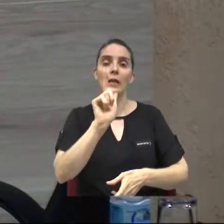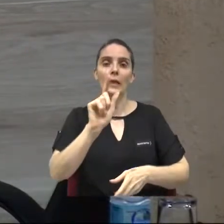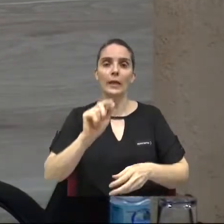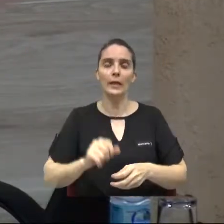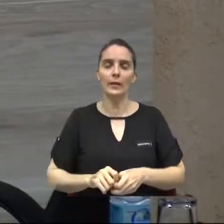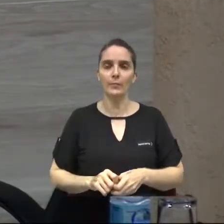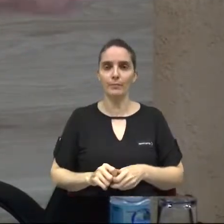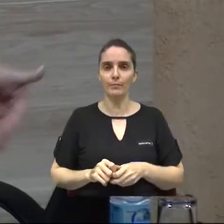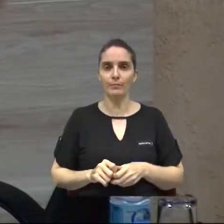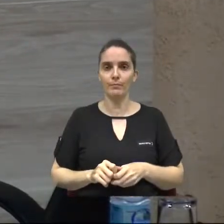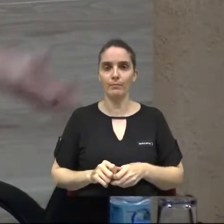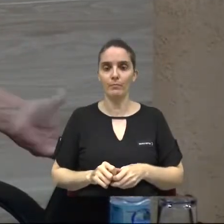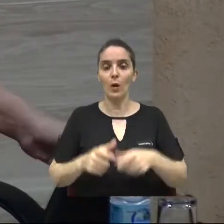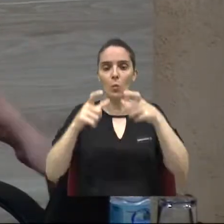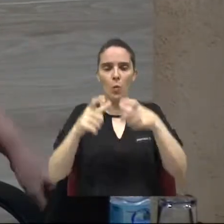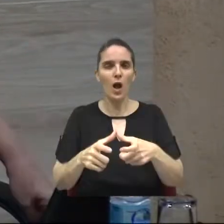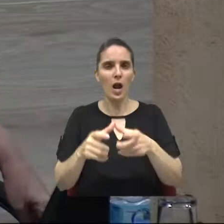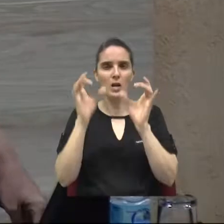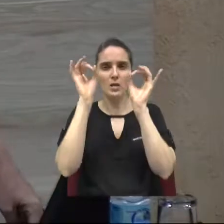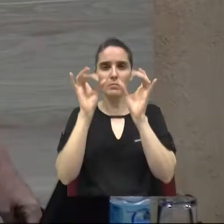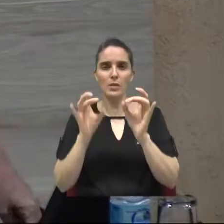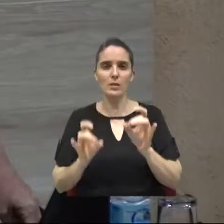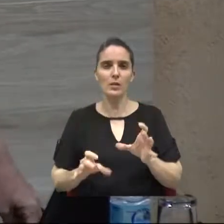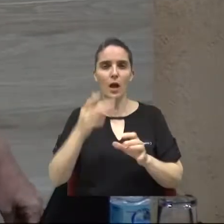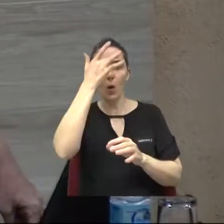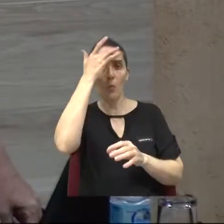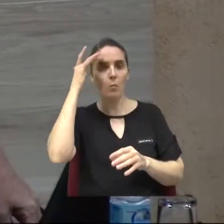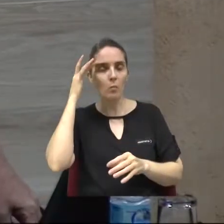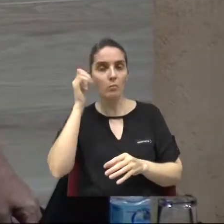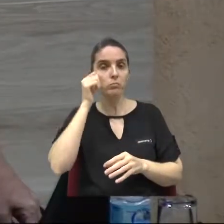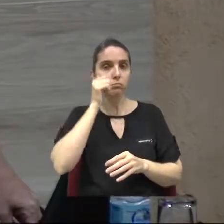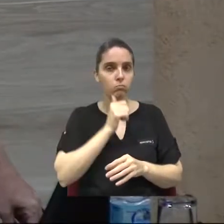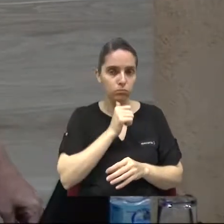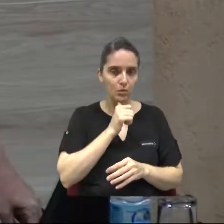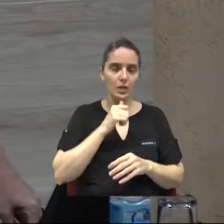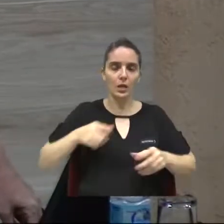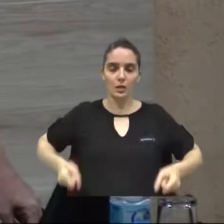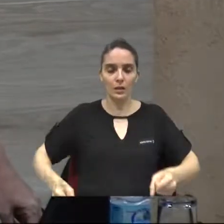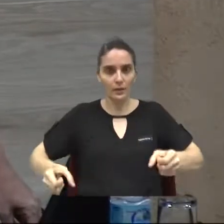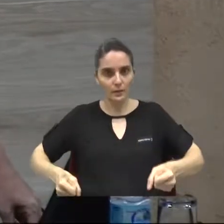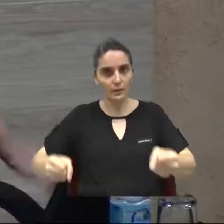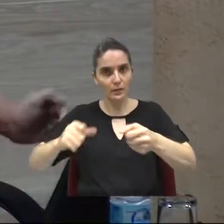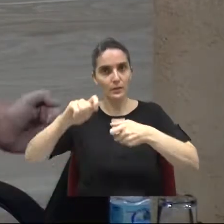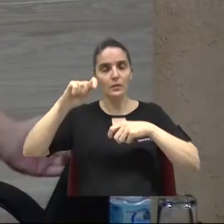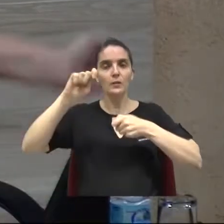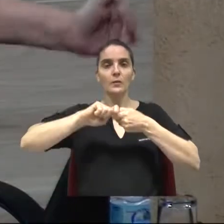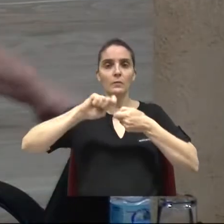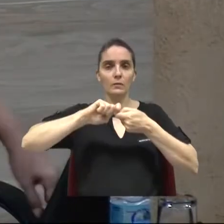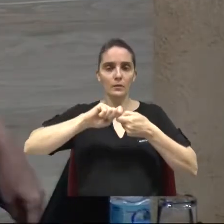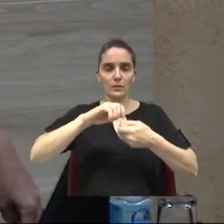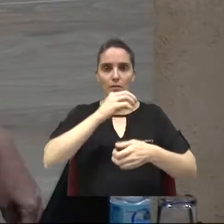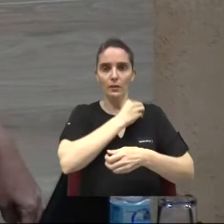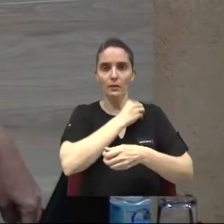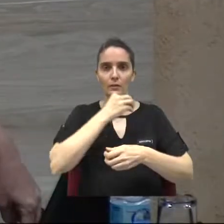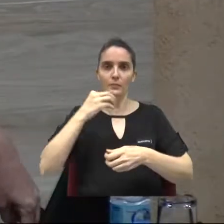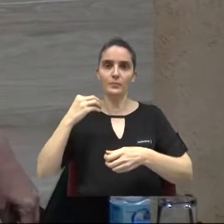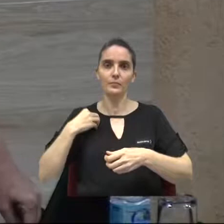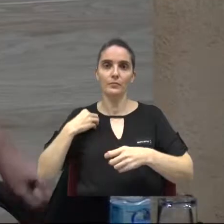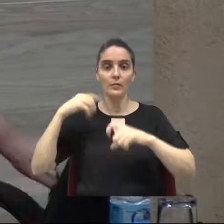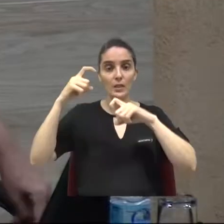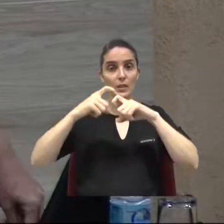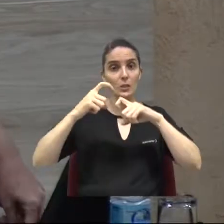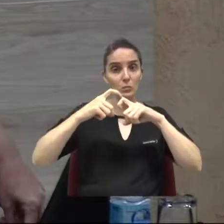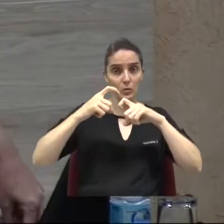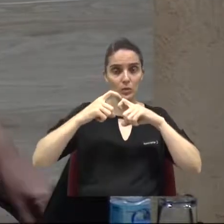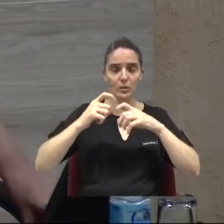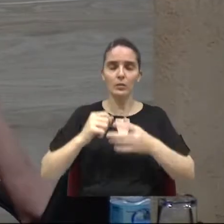tenho requerimentos e muitas conversas, e chegamos agora, já foi expedido o pedido para a compra